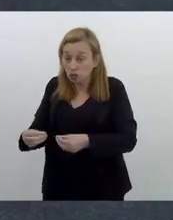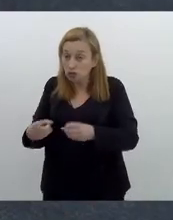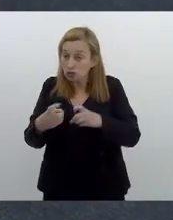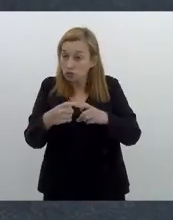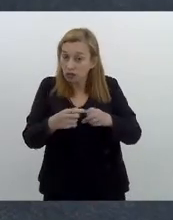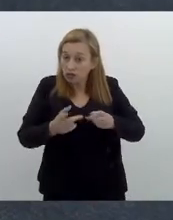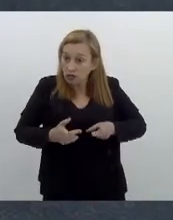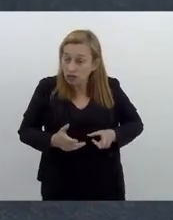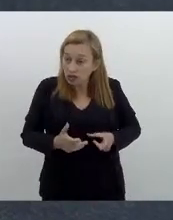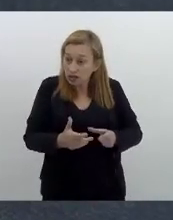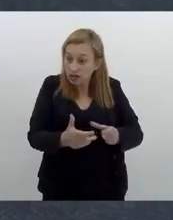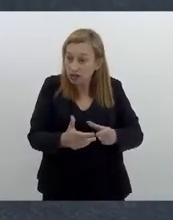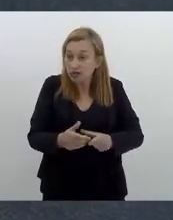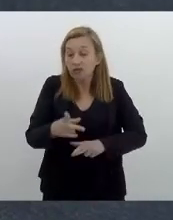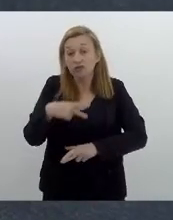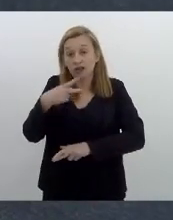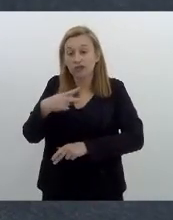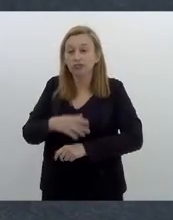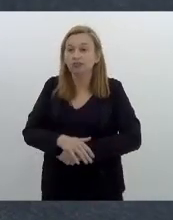Diz o seguinte